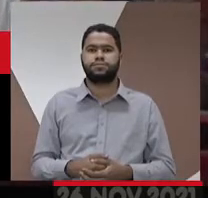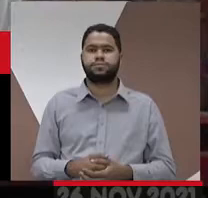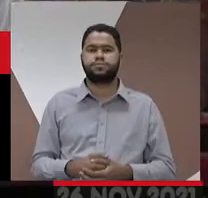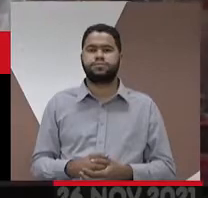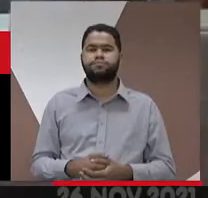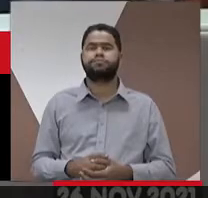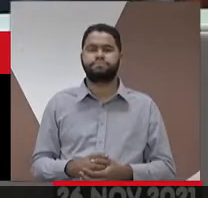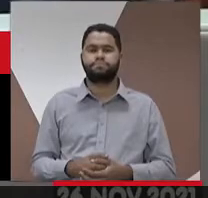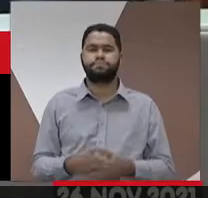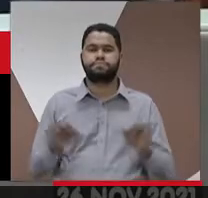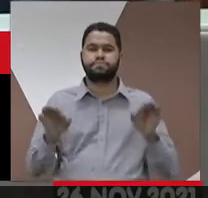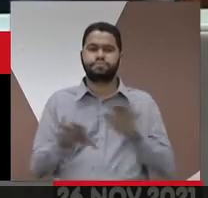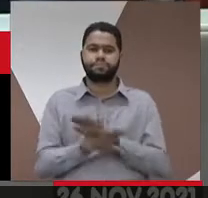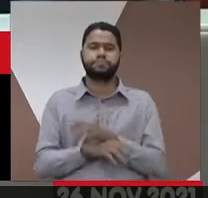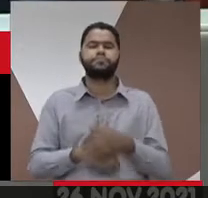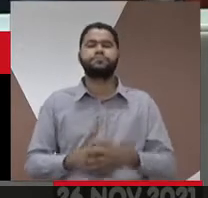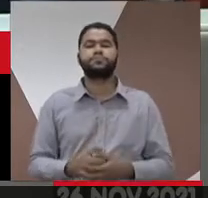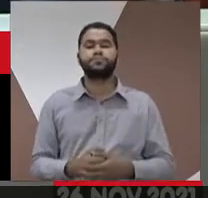Isso.